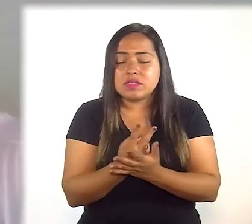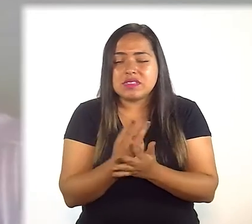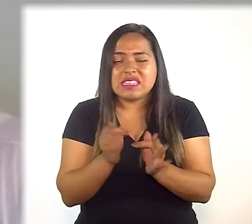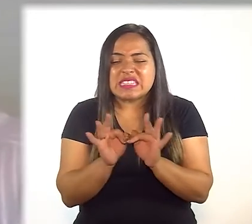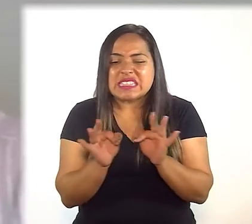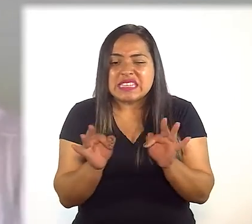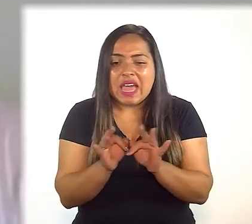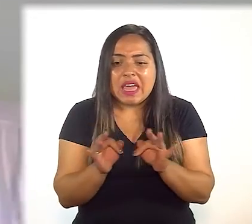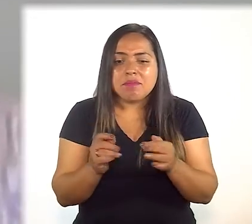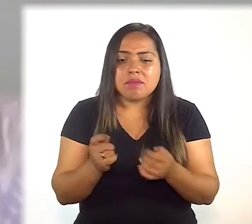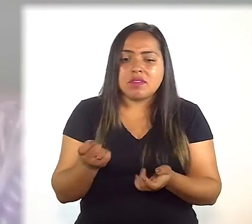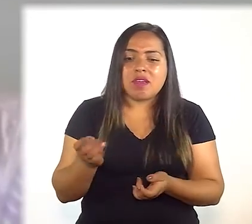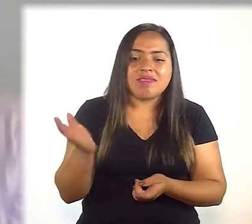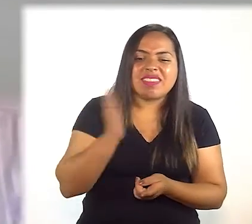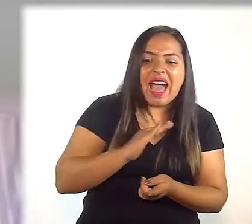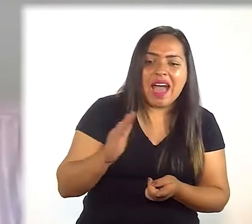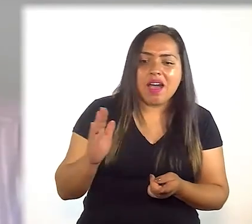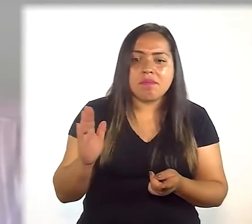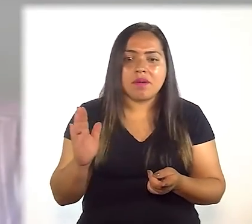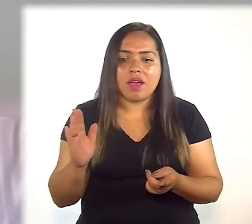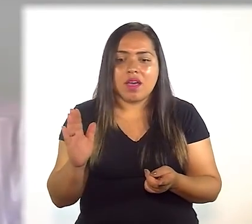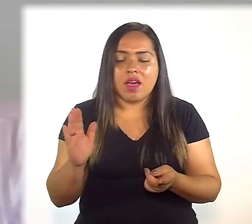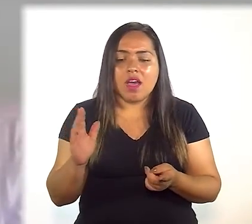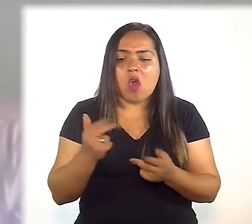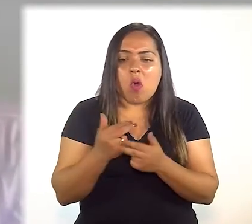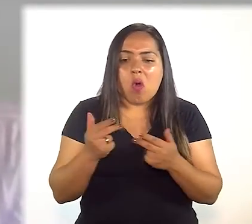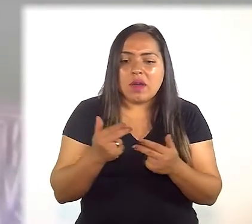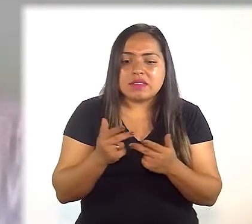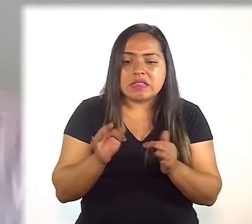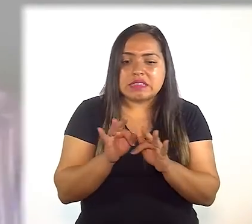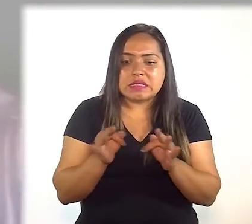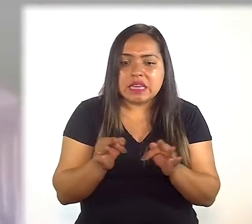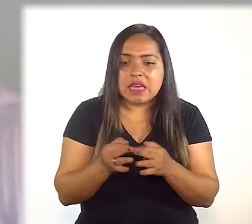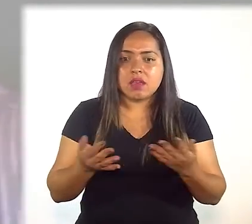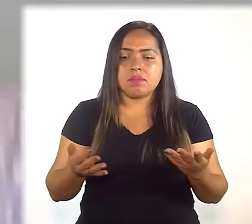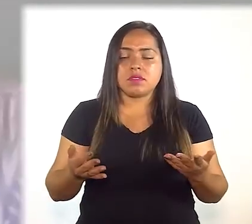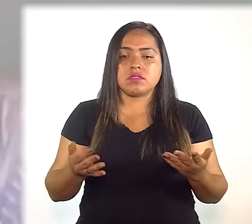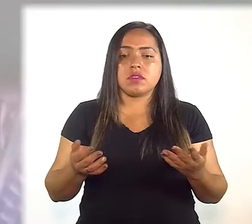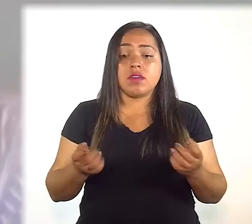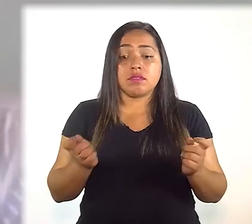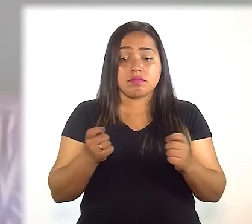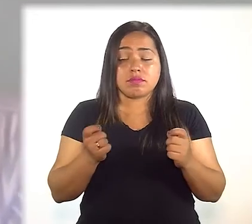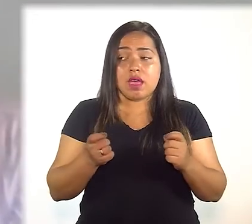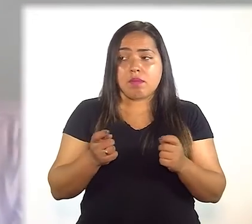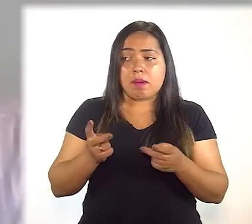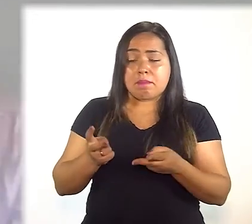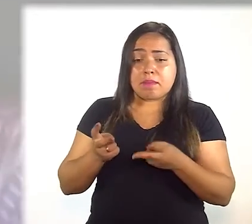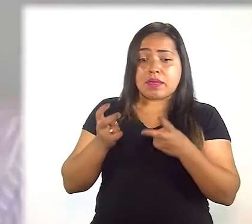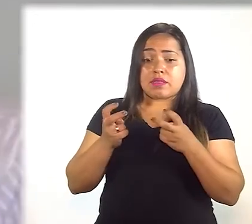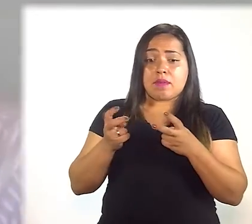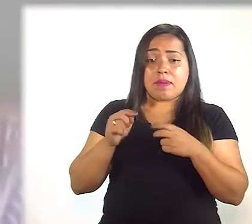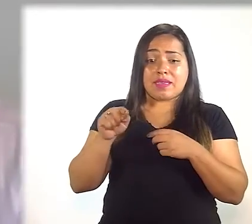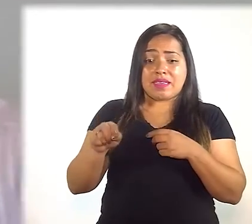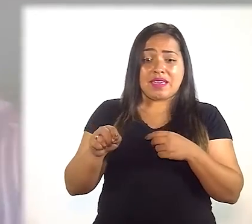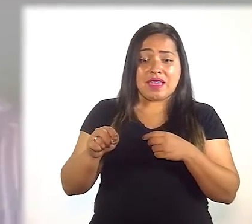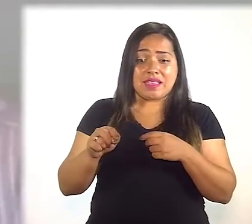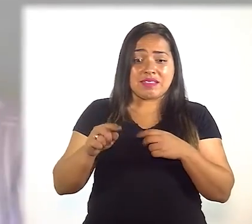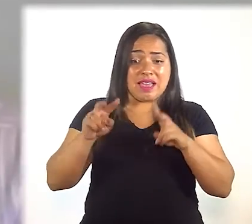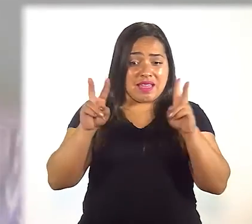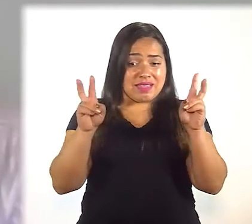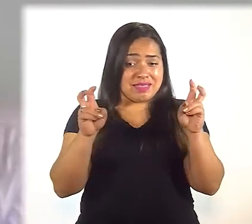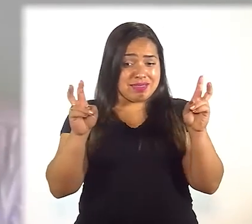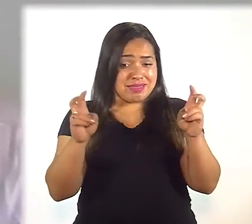se o idoso sofre lesões corporais, mas se for uma lesão corporal simples, um machucado,